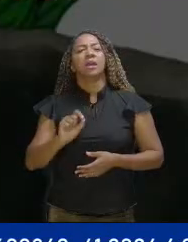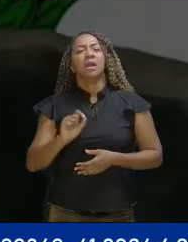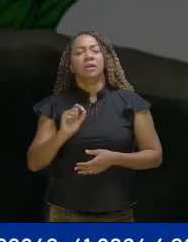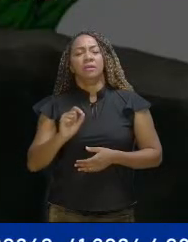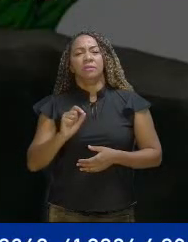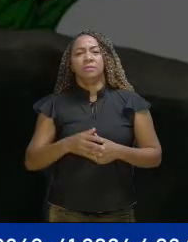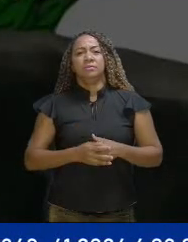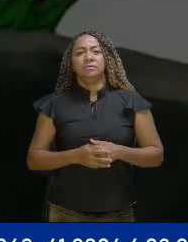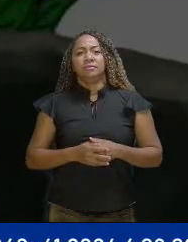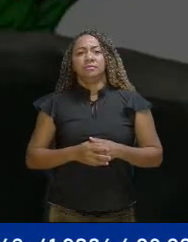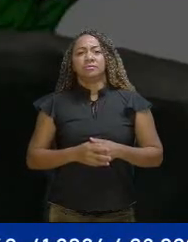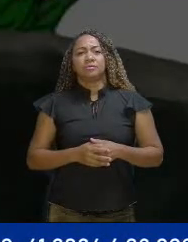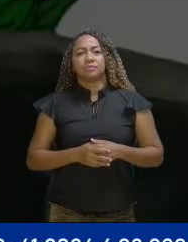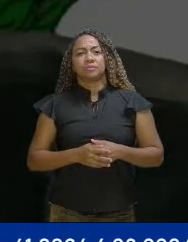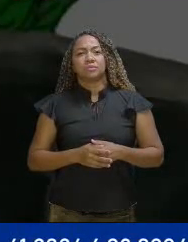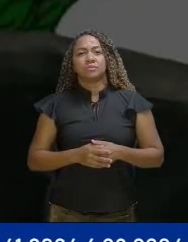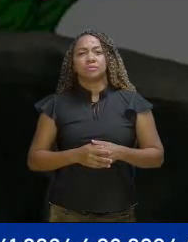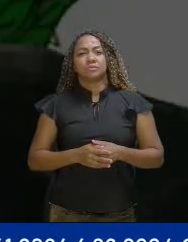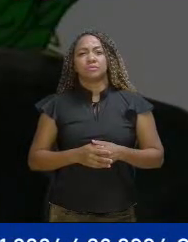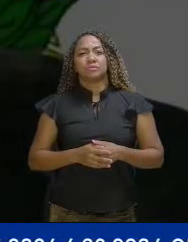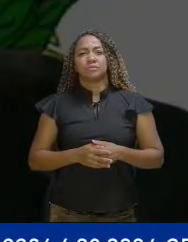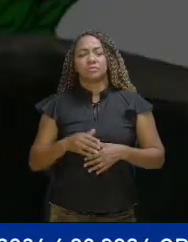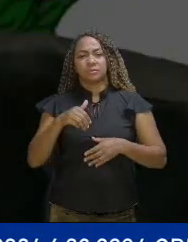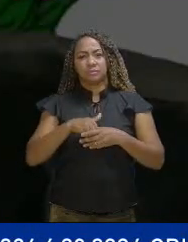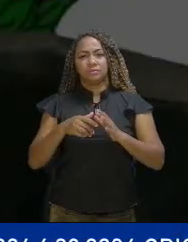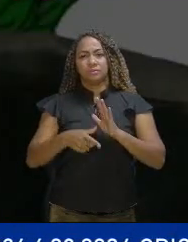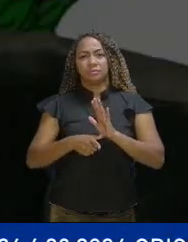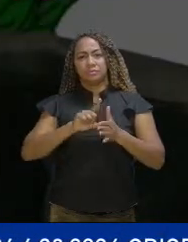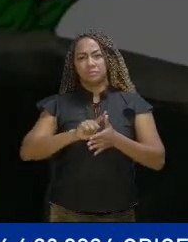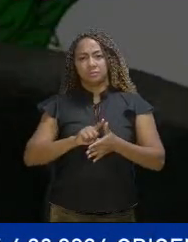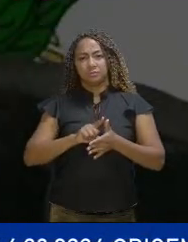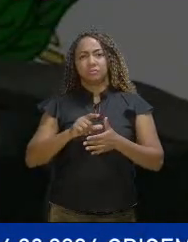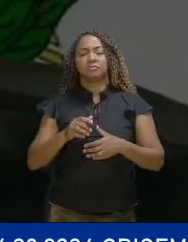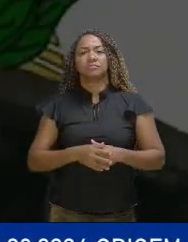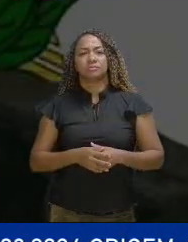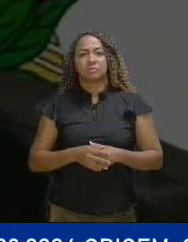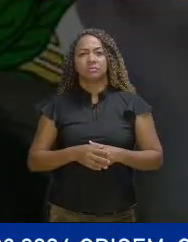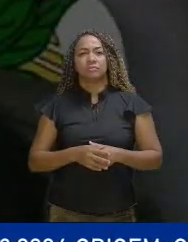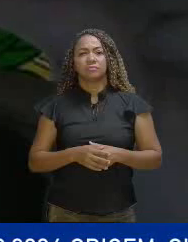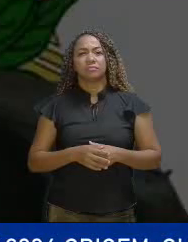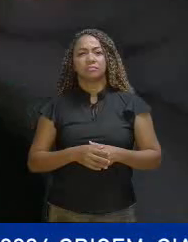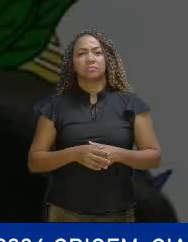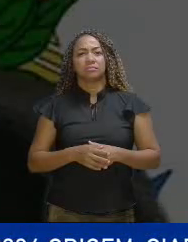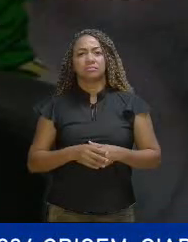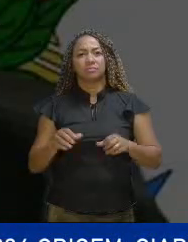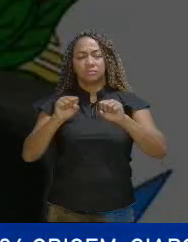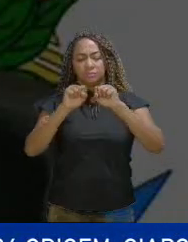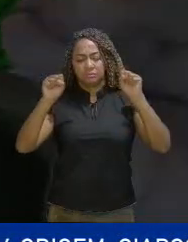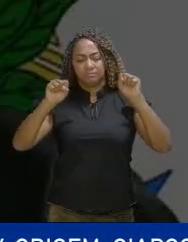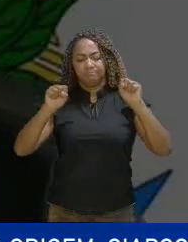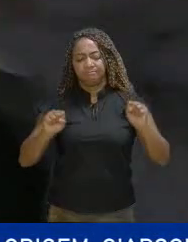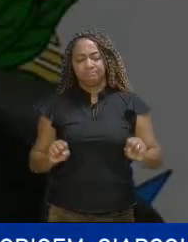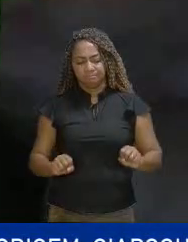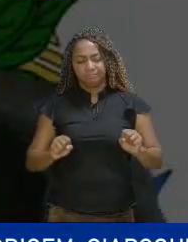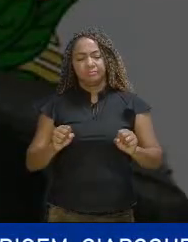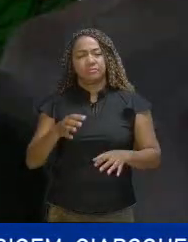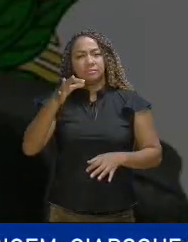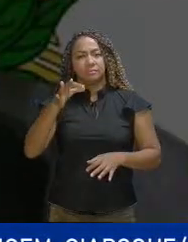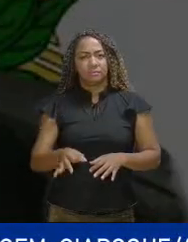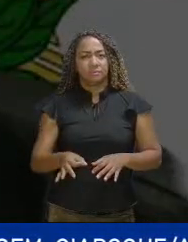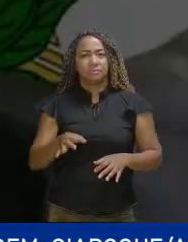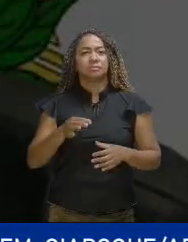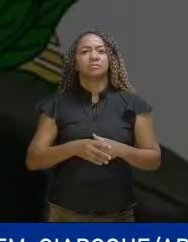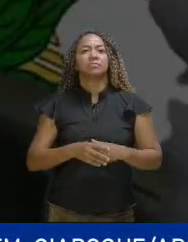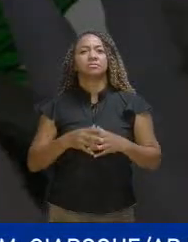aconteceu com o voto anterior. Eu acho que a alimentação do sistema não foi bem precisa e